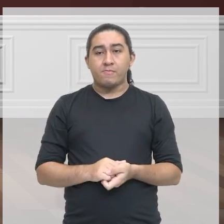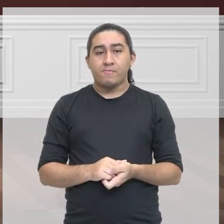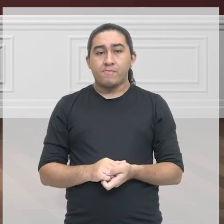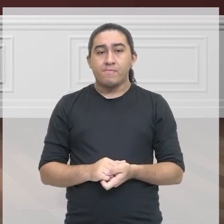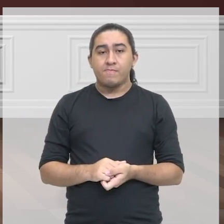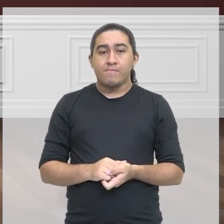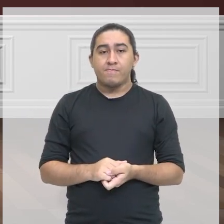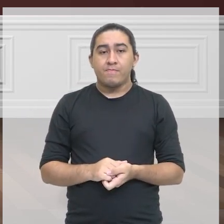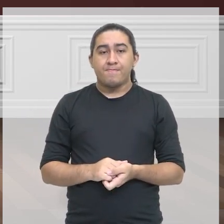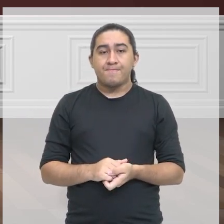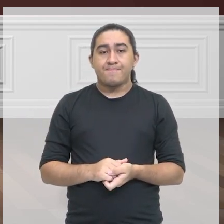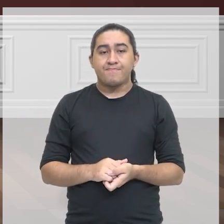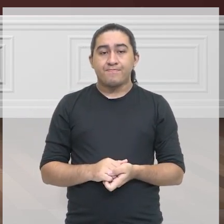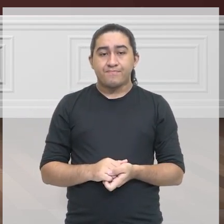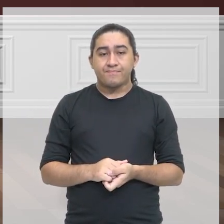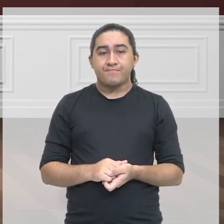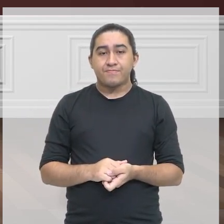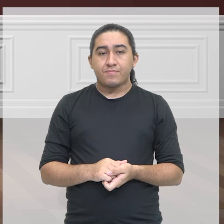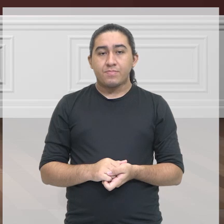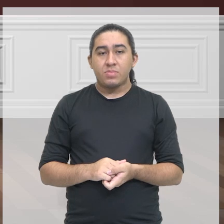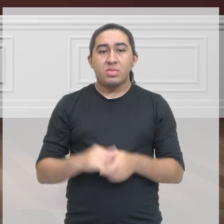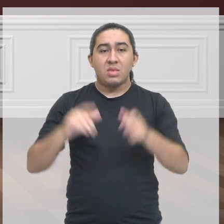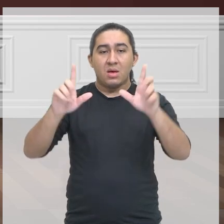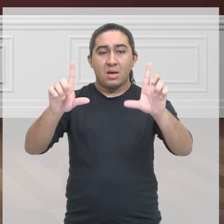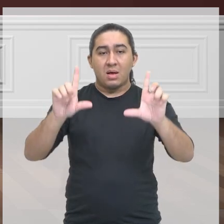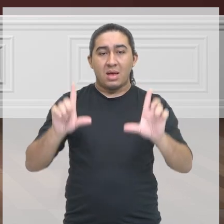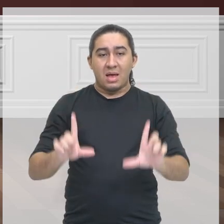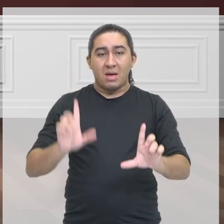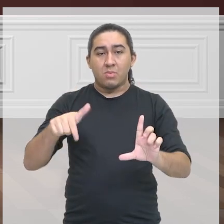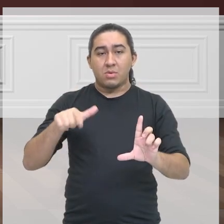uma obra